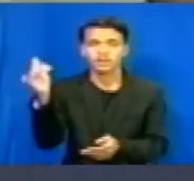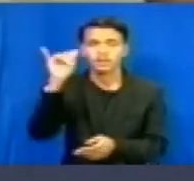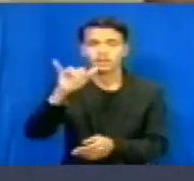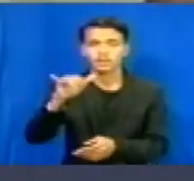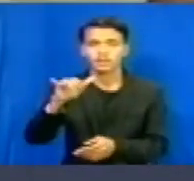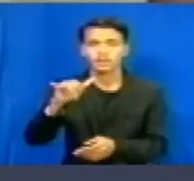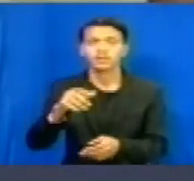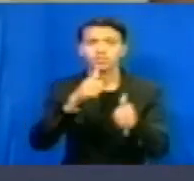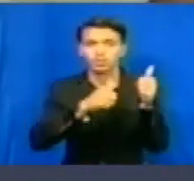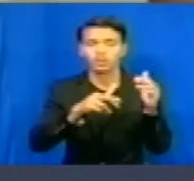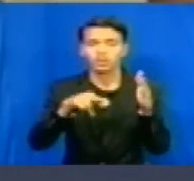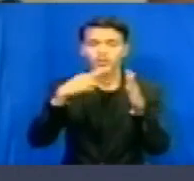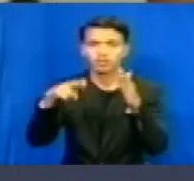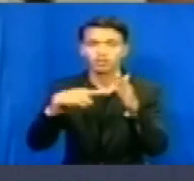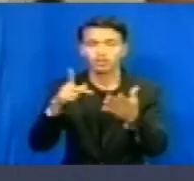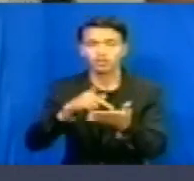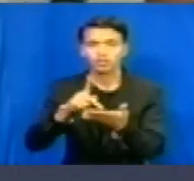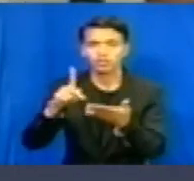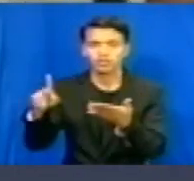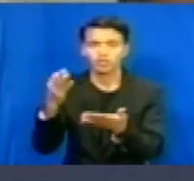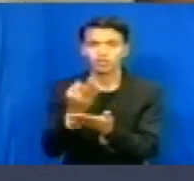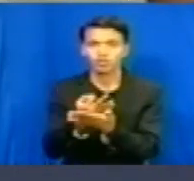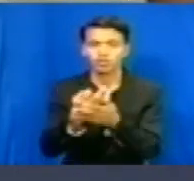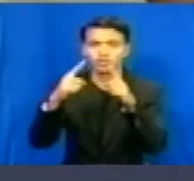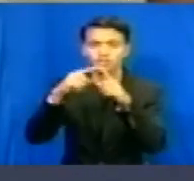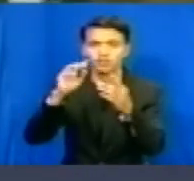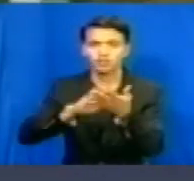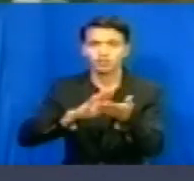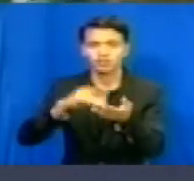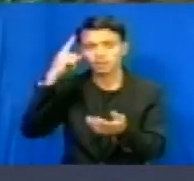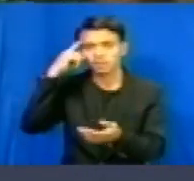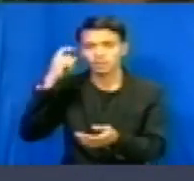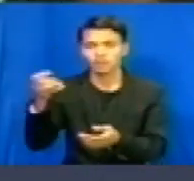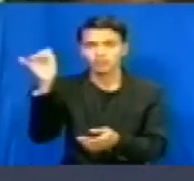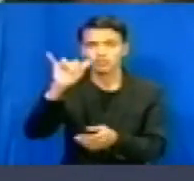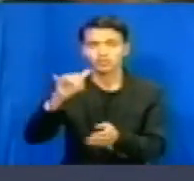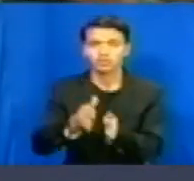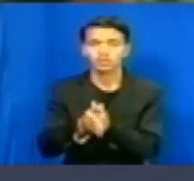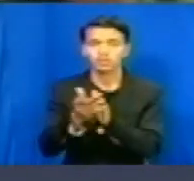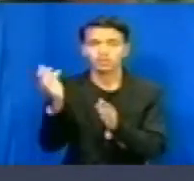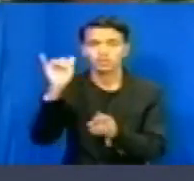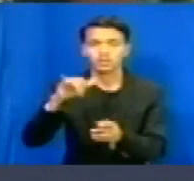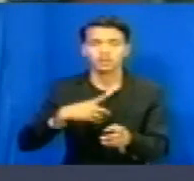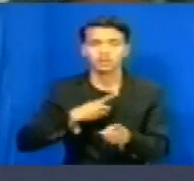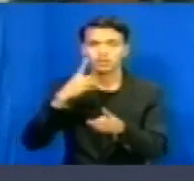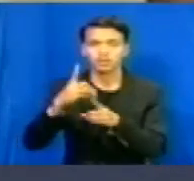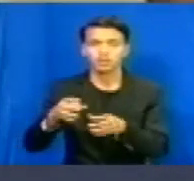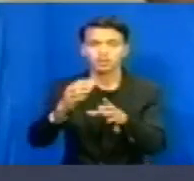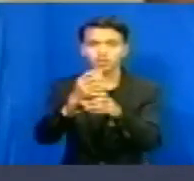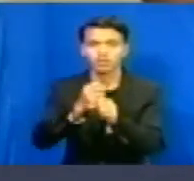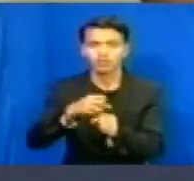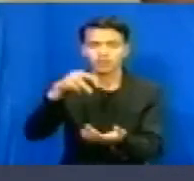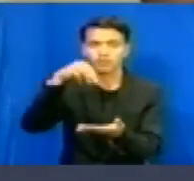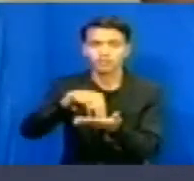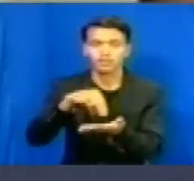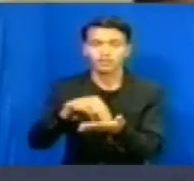parte cumpre ona dever horcelo ona profinhas da escola, também Ciro Rússia Ciro nha direito a sua reta ciência. Anto